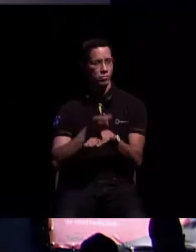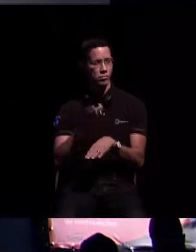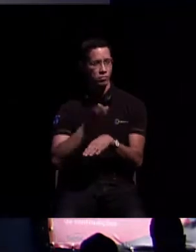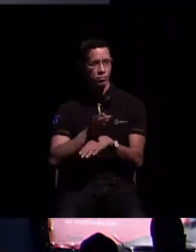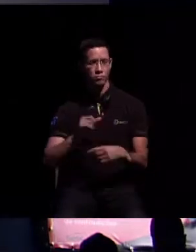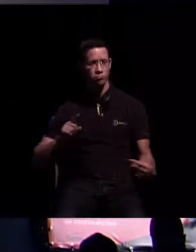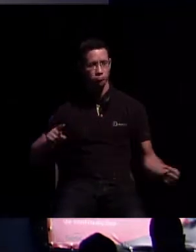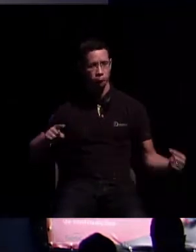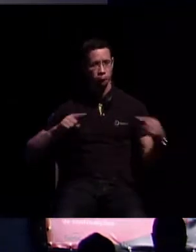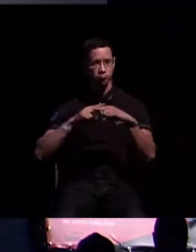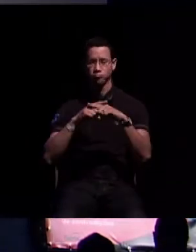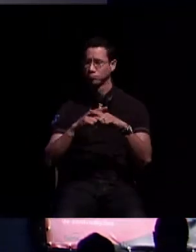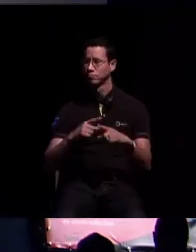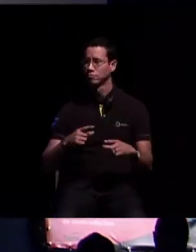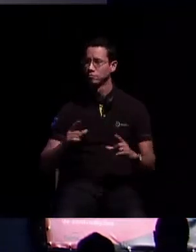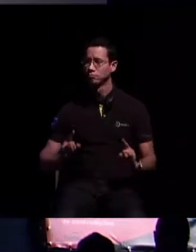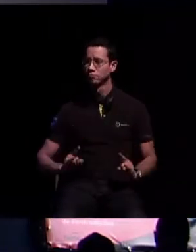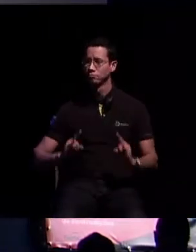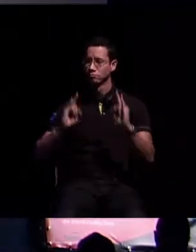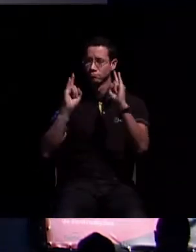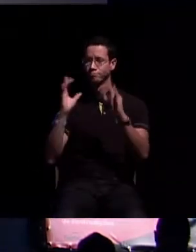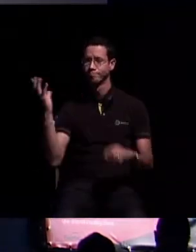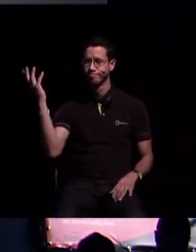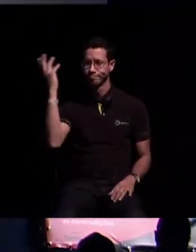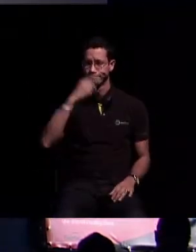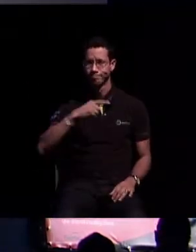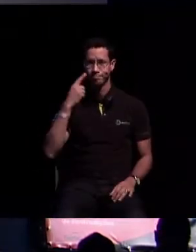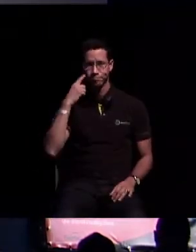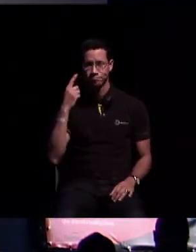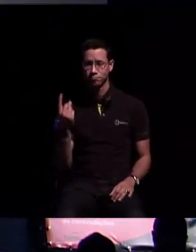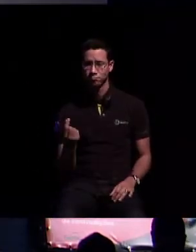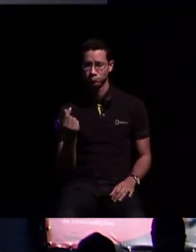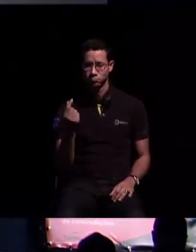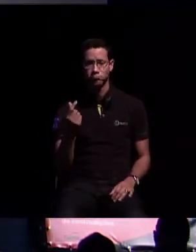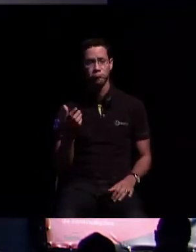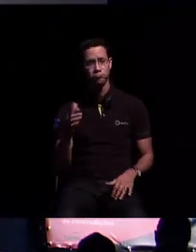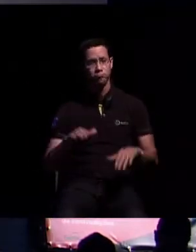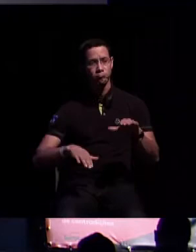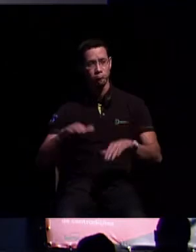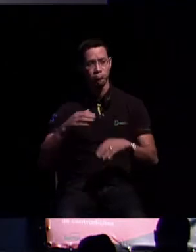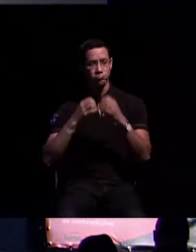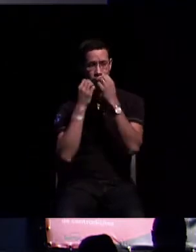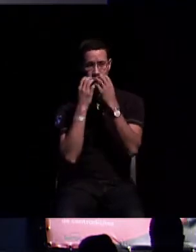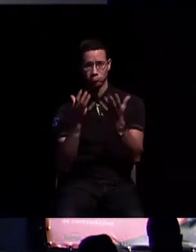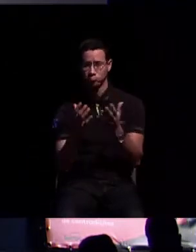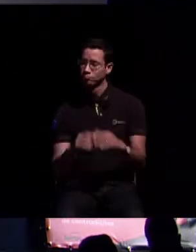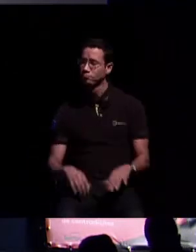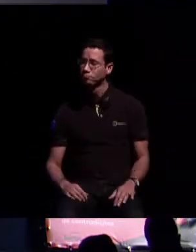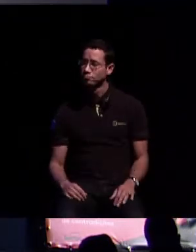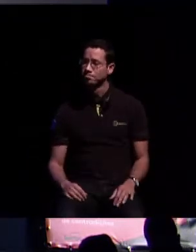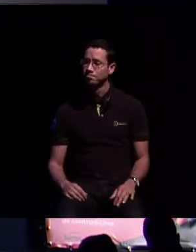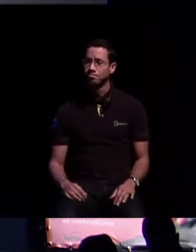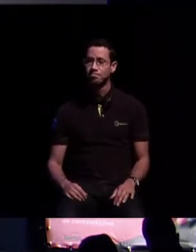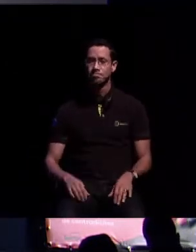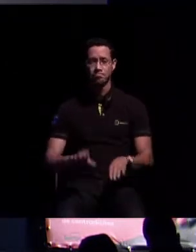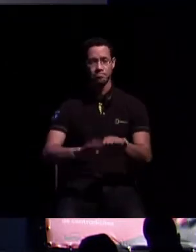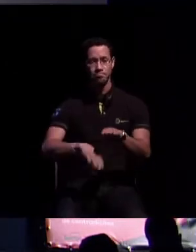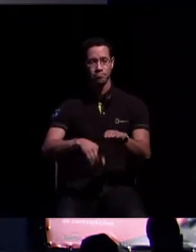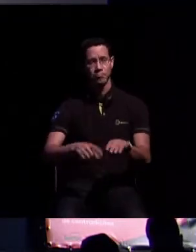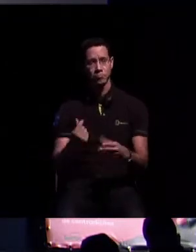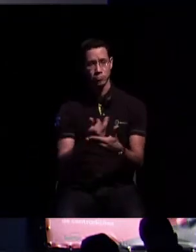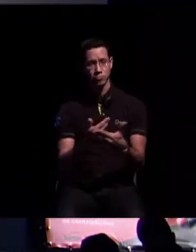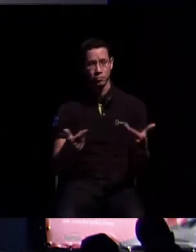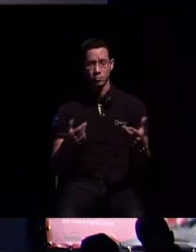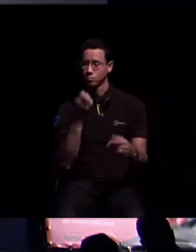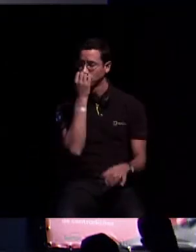oposto, num prédio lindo, a um preço razoável para as pessoas, um preço extremamente baixo, né? Eu